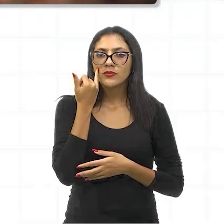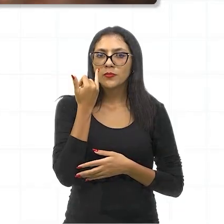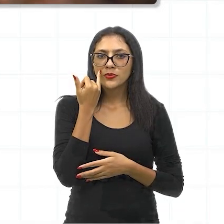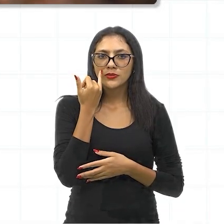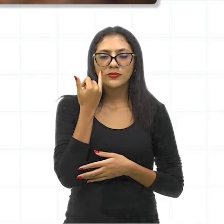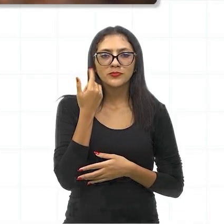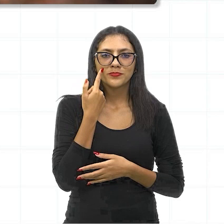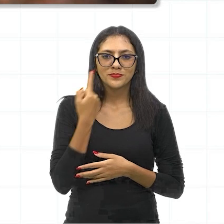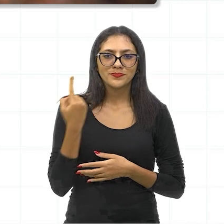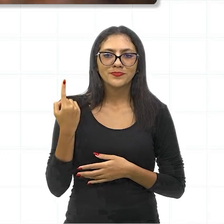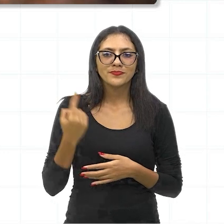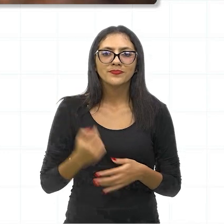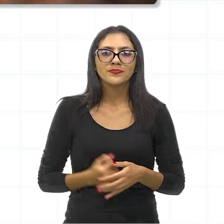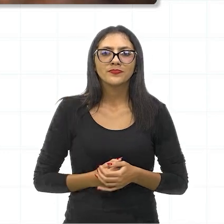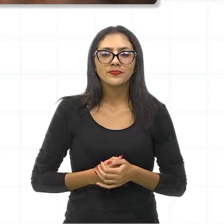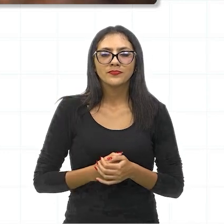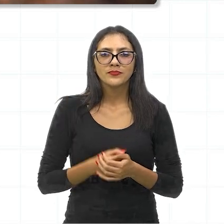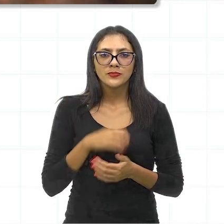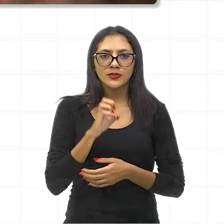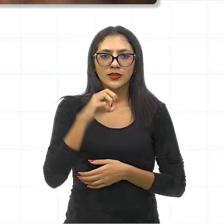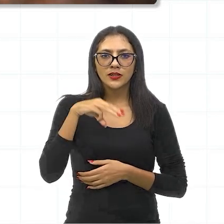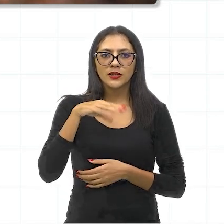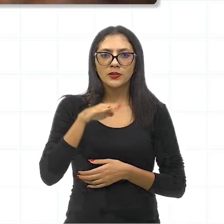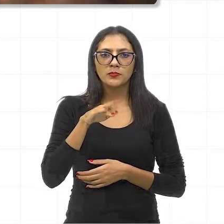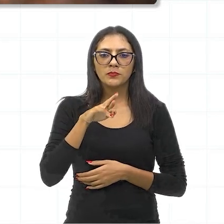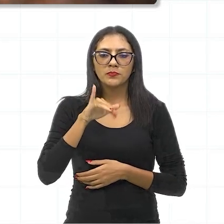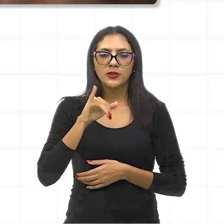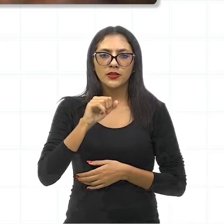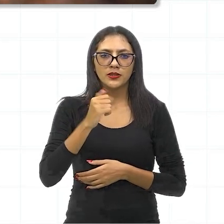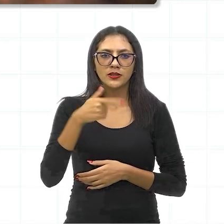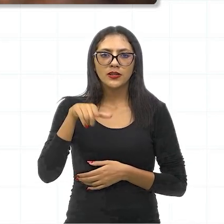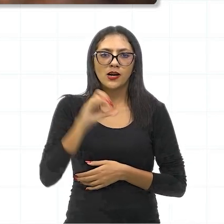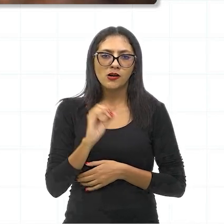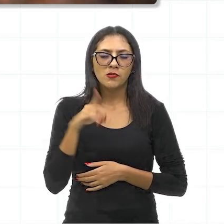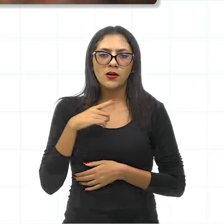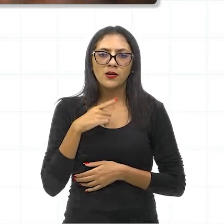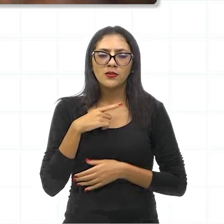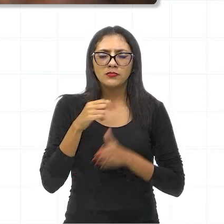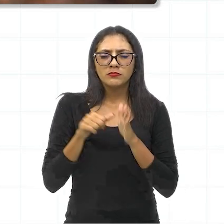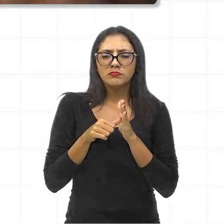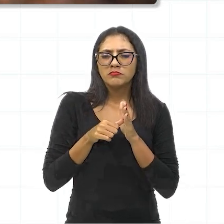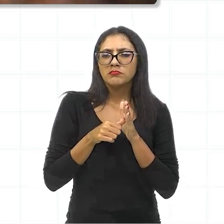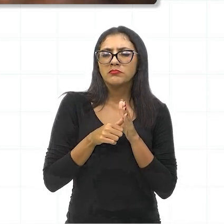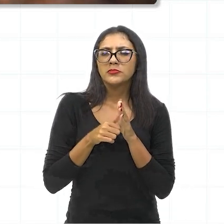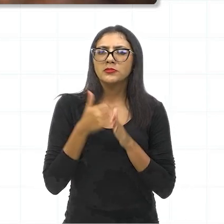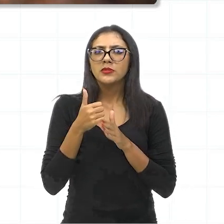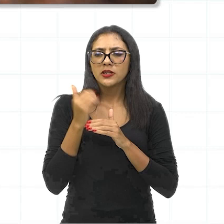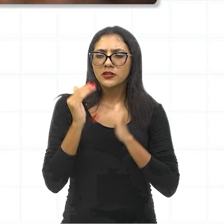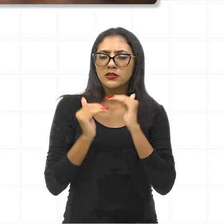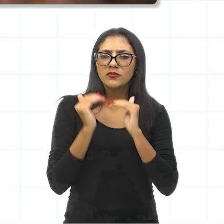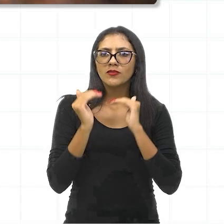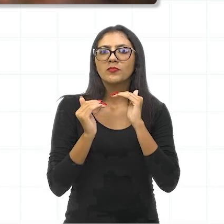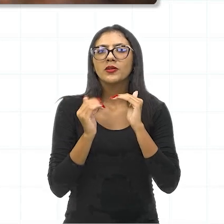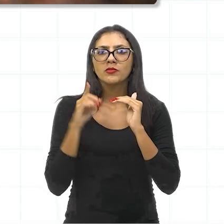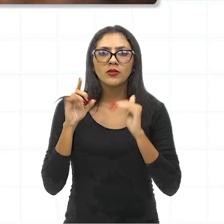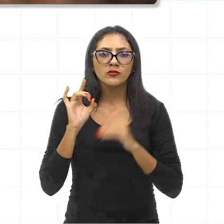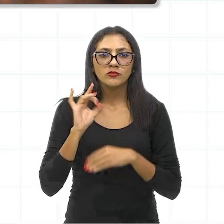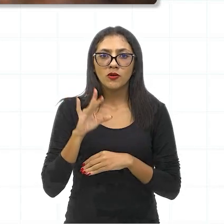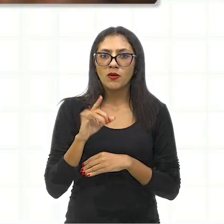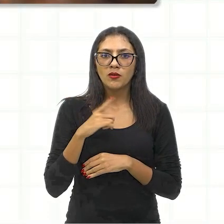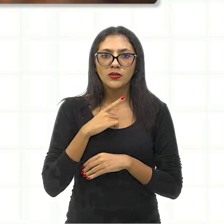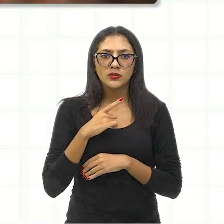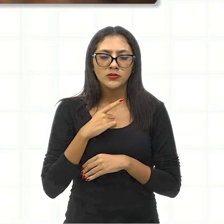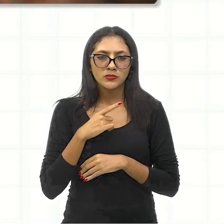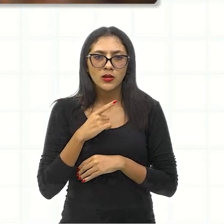imagem. O embrião é um organismo que está nos primeiros estágios de desenvolvimento. Ele é formado